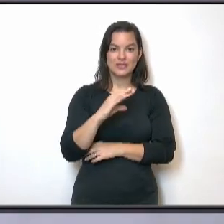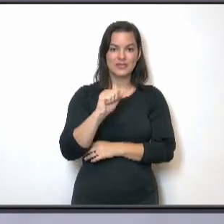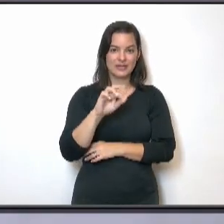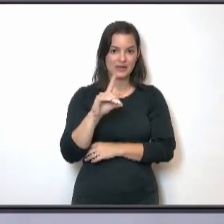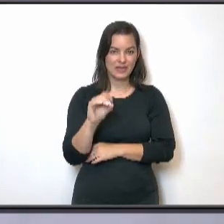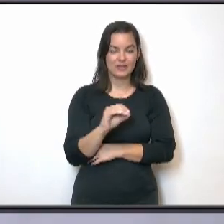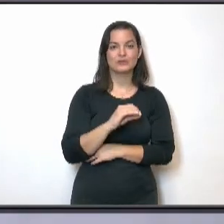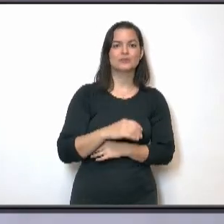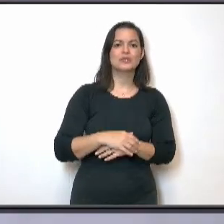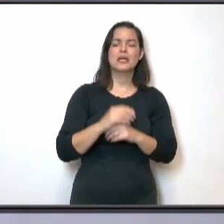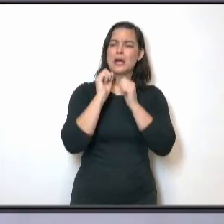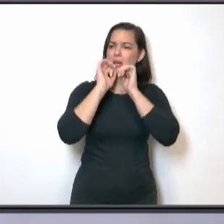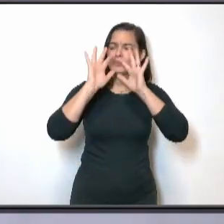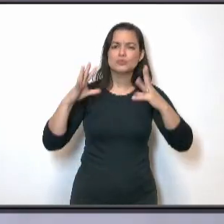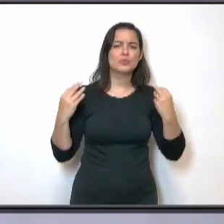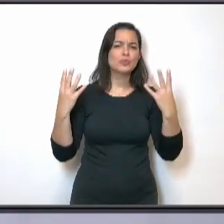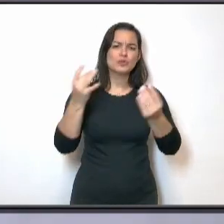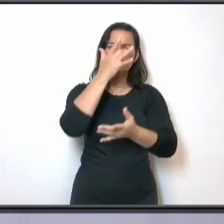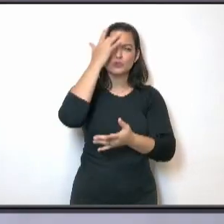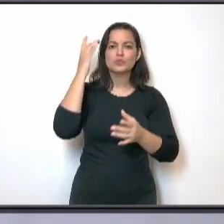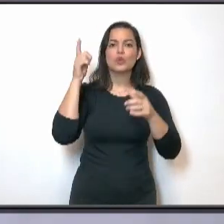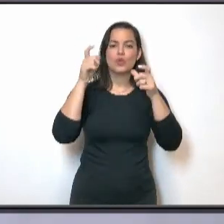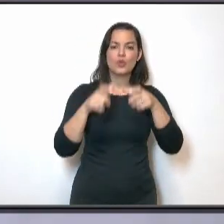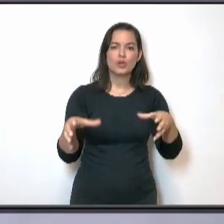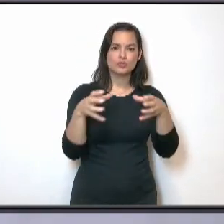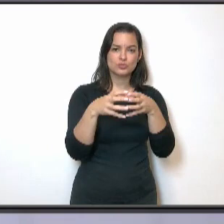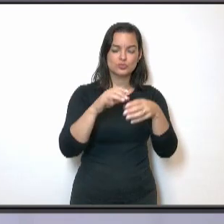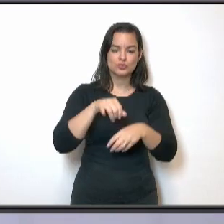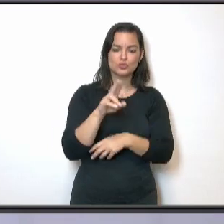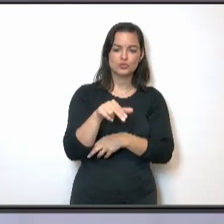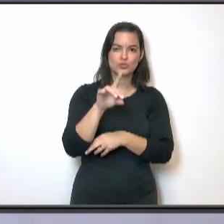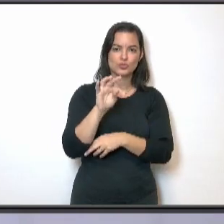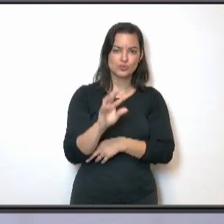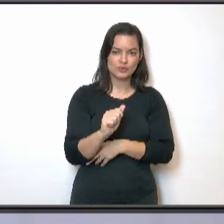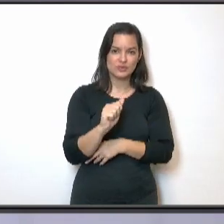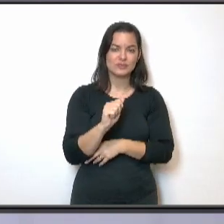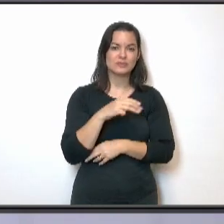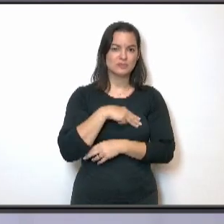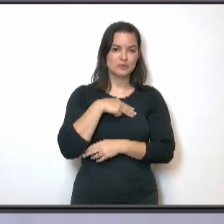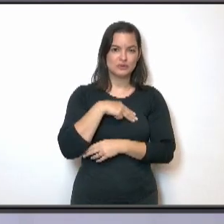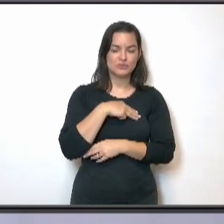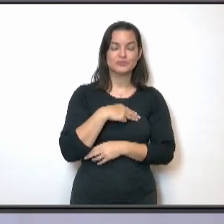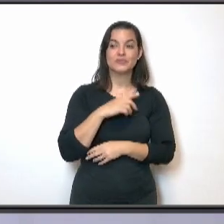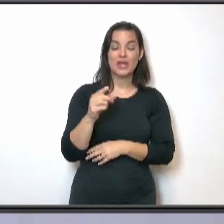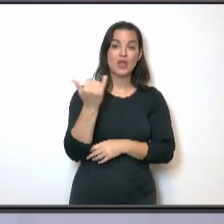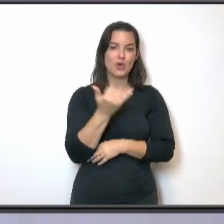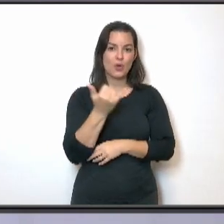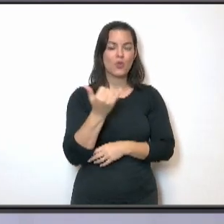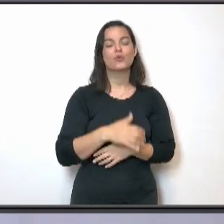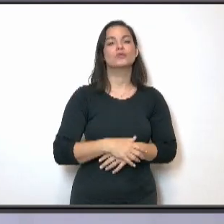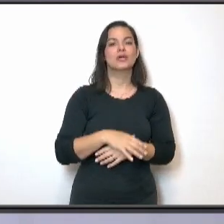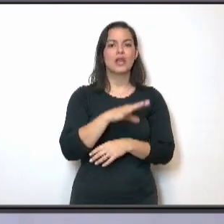da Junta de Missões para muitos de nós. Pastor Luiz Ricardo contava que quando pré-adolescente, Um dia o pai dele falou assim: meu